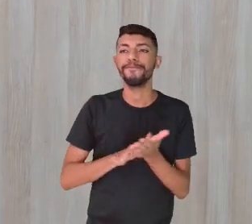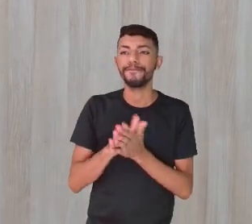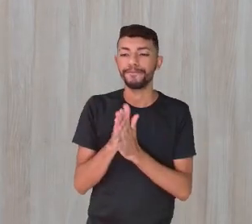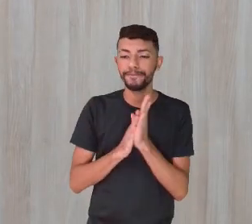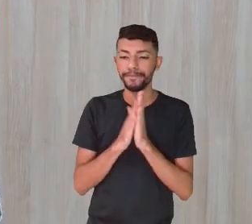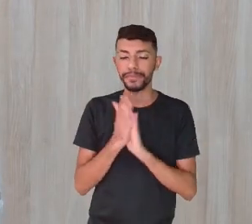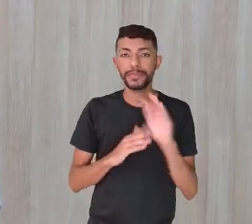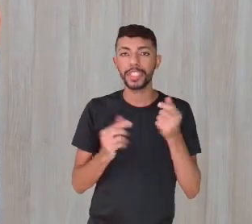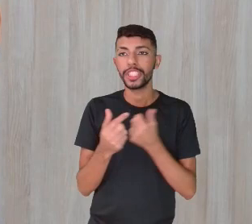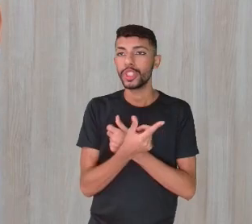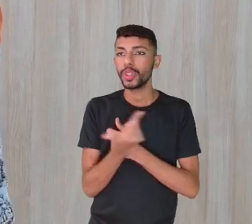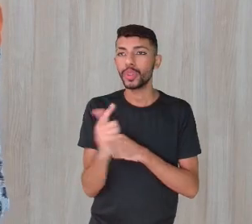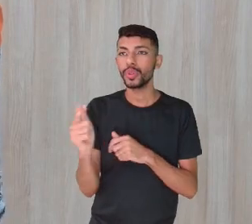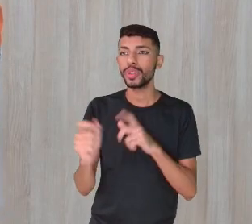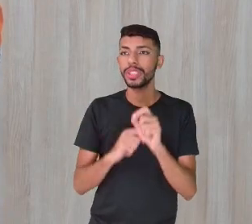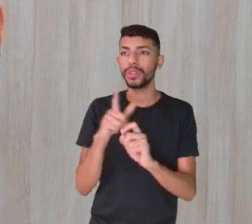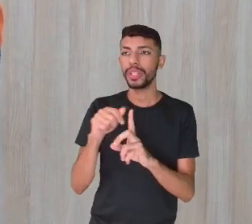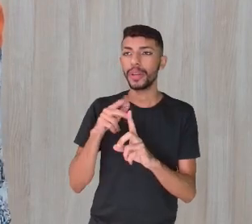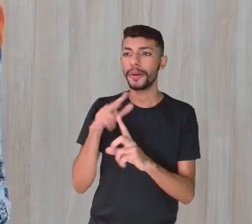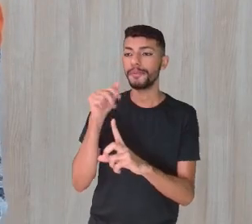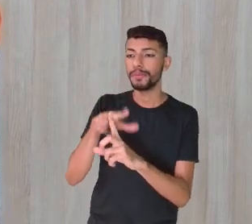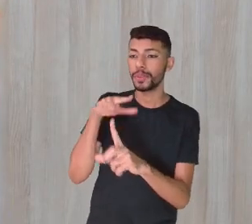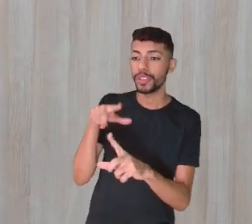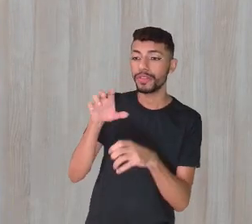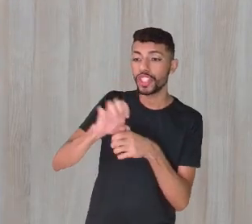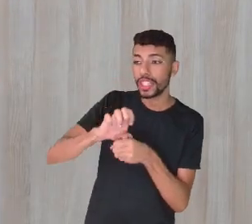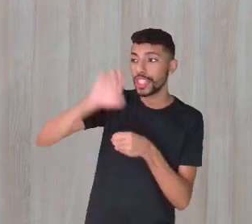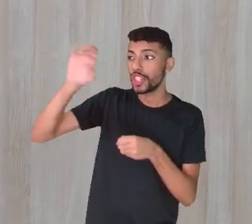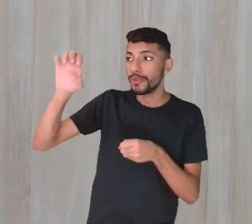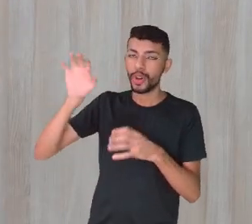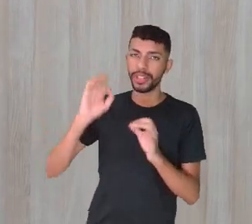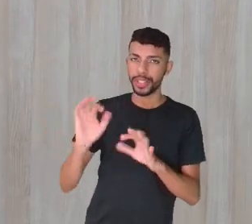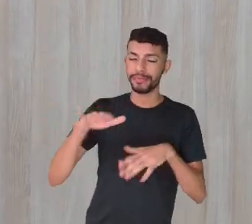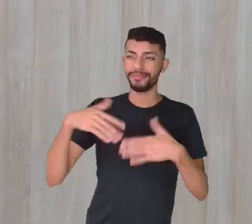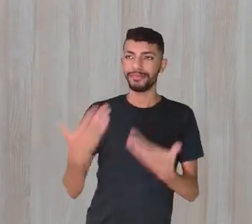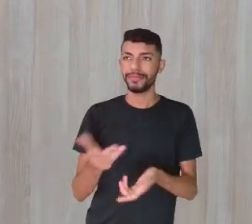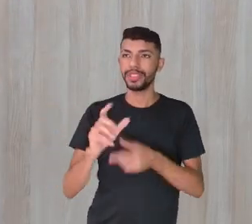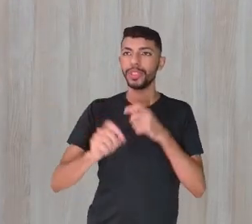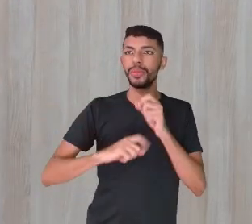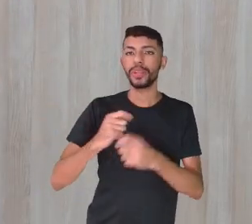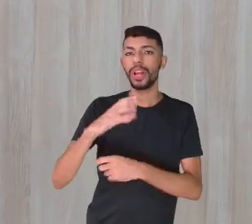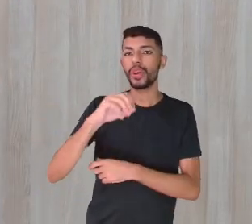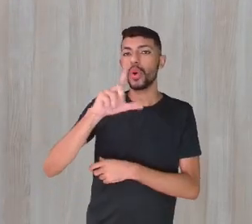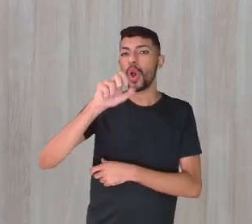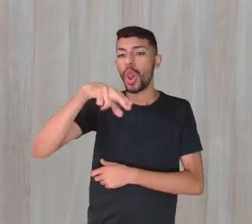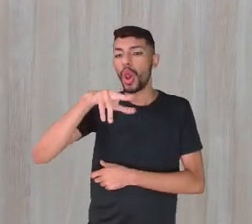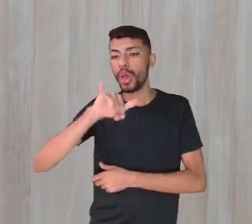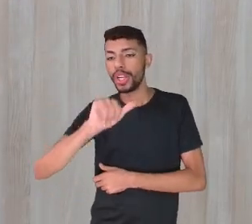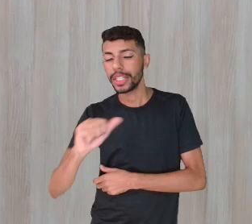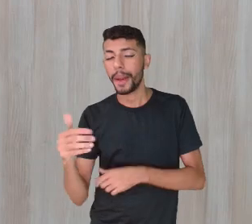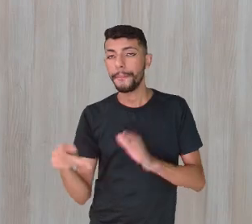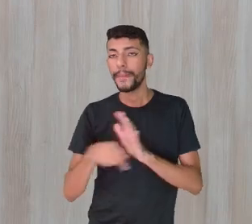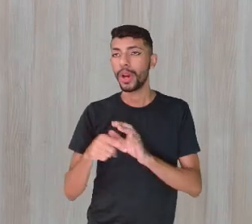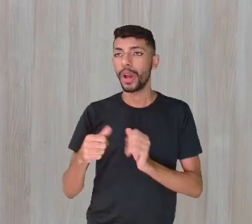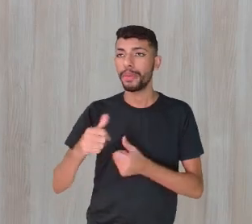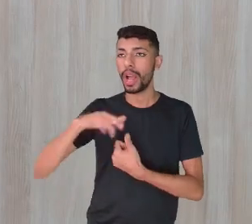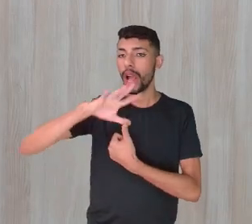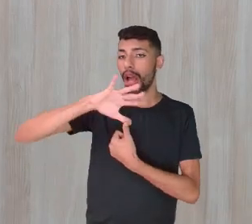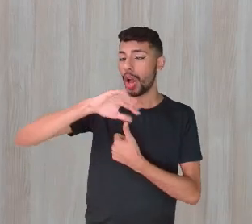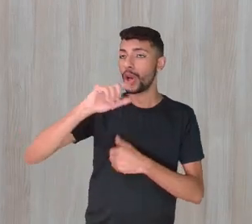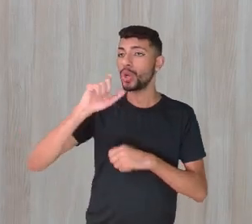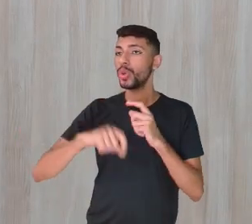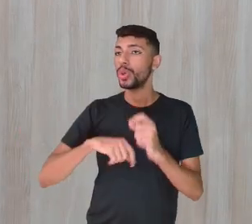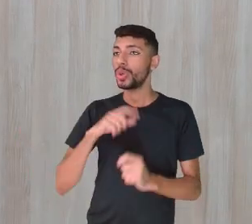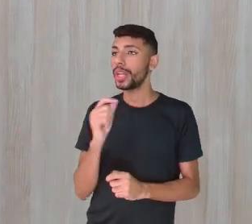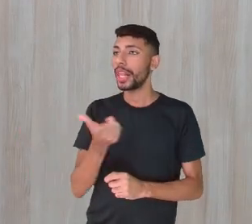não tinha uma visão para exportar, né? Então as colônias do norte começou a se desenvolver um autogoverno e a